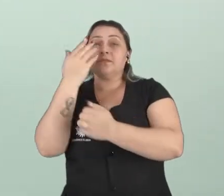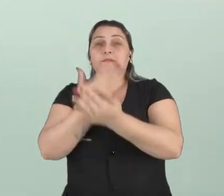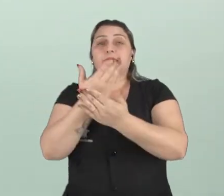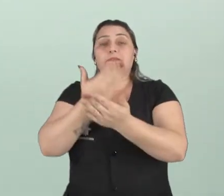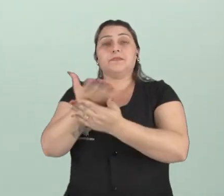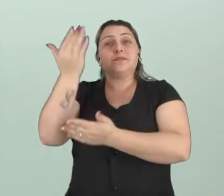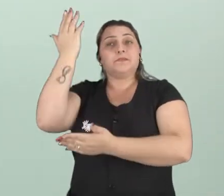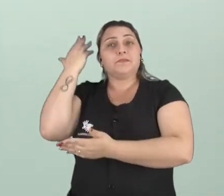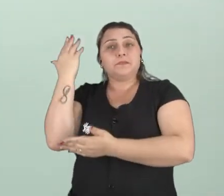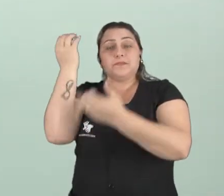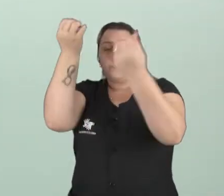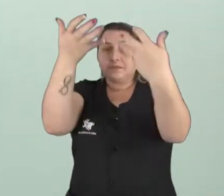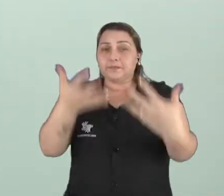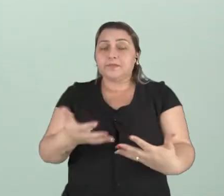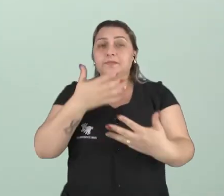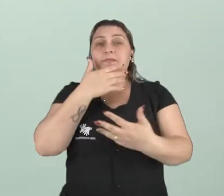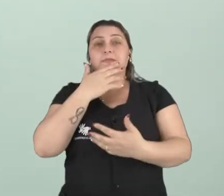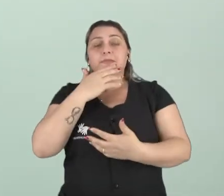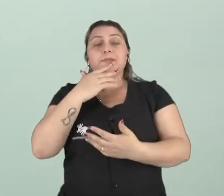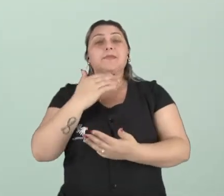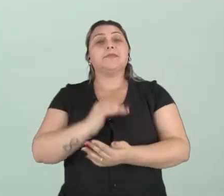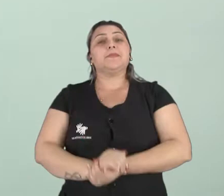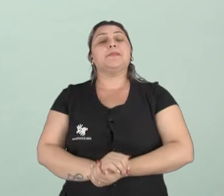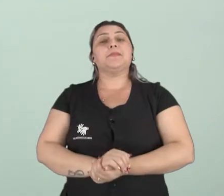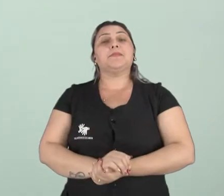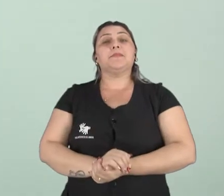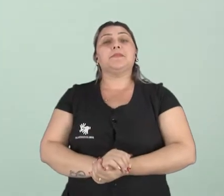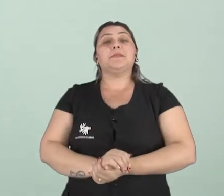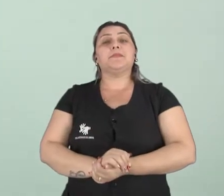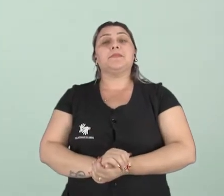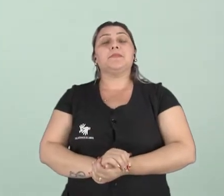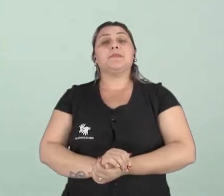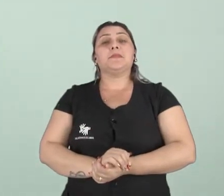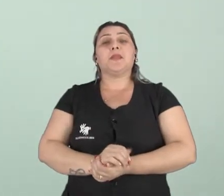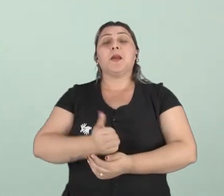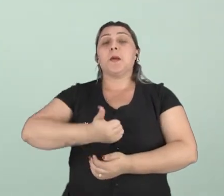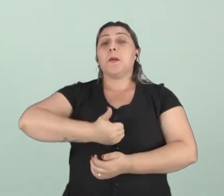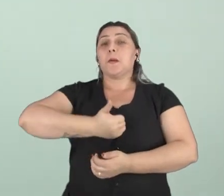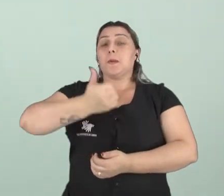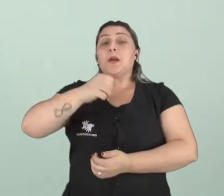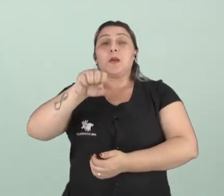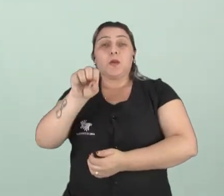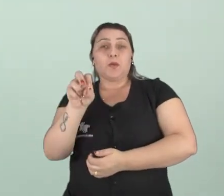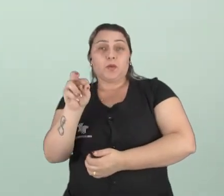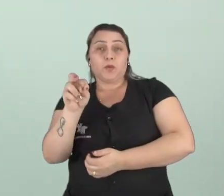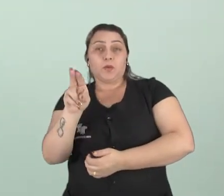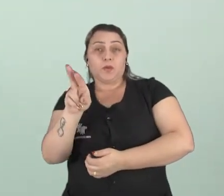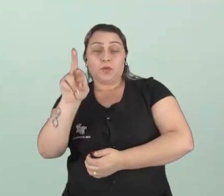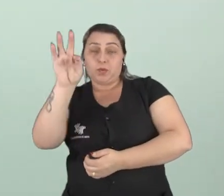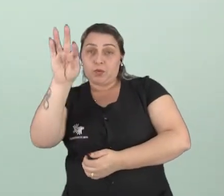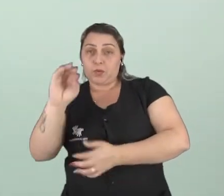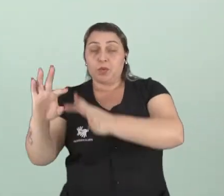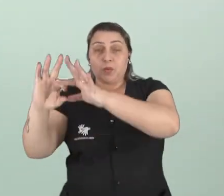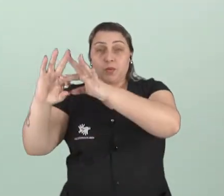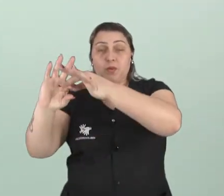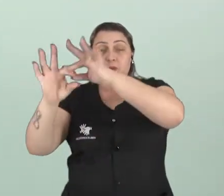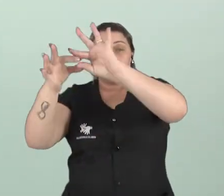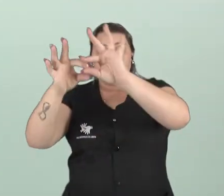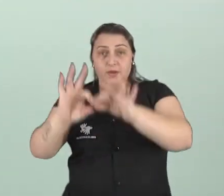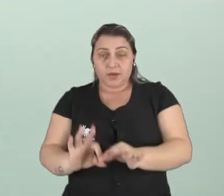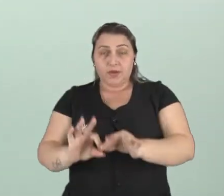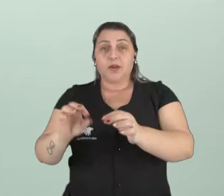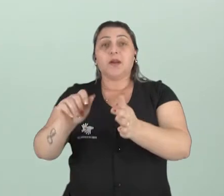aula passada, a gente discutiu sobre o conhecido primeiro surto da borracha, o ciclo da borracha,